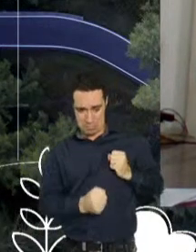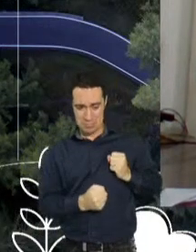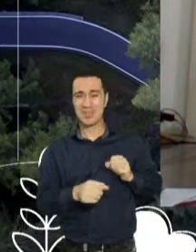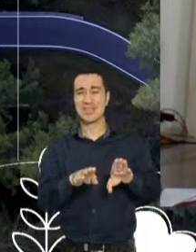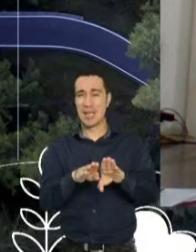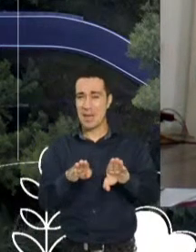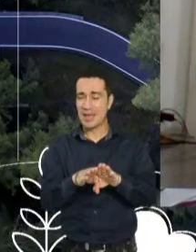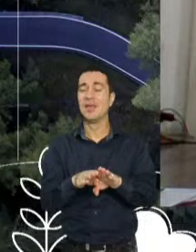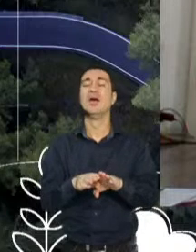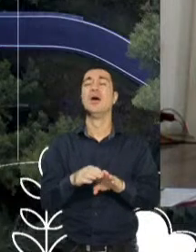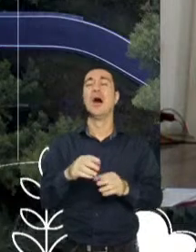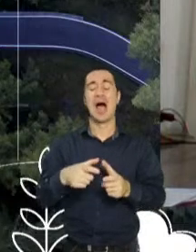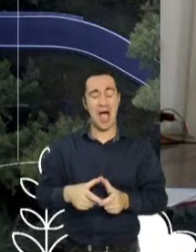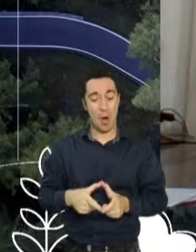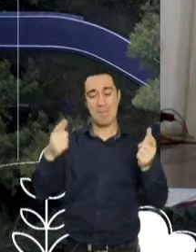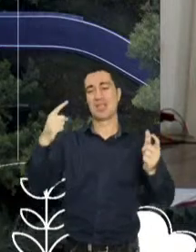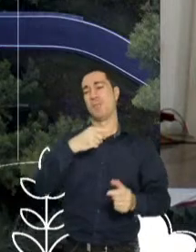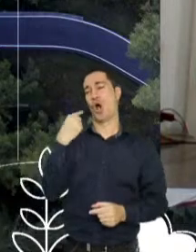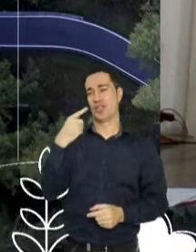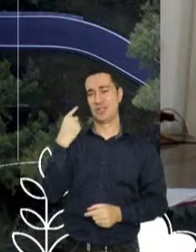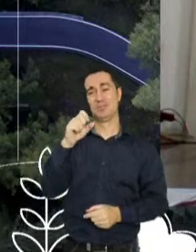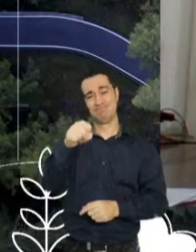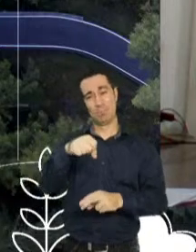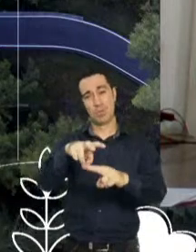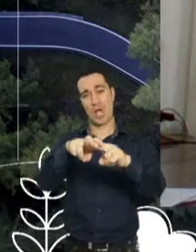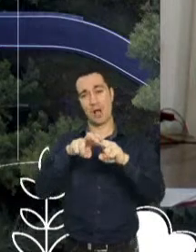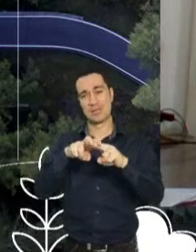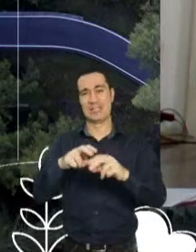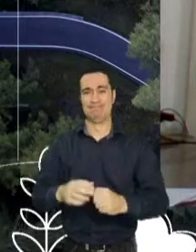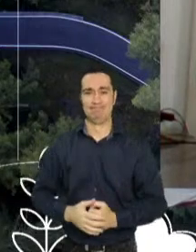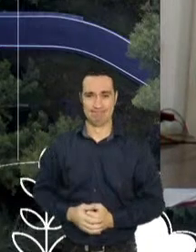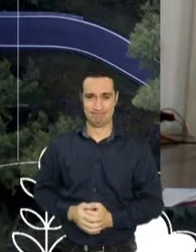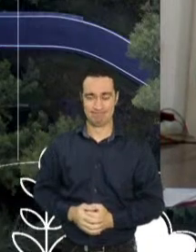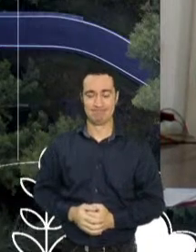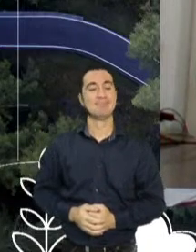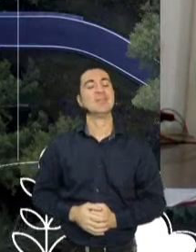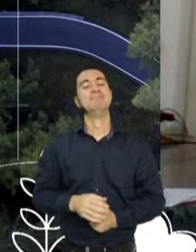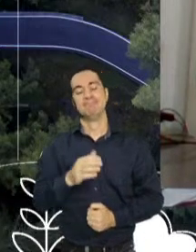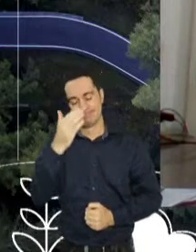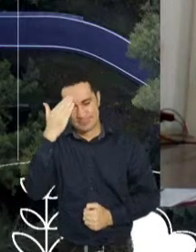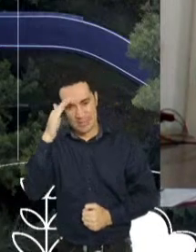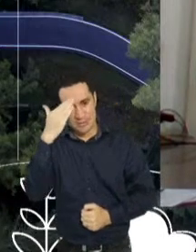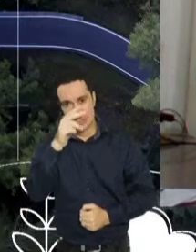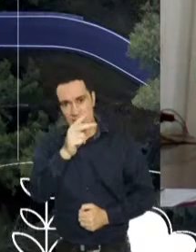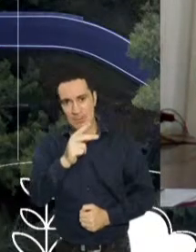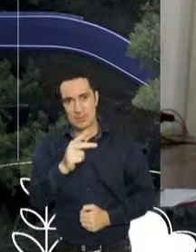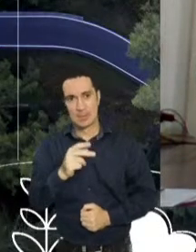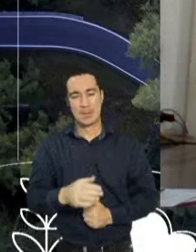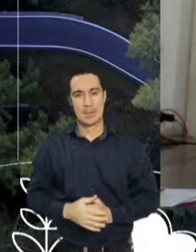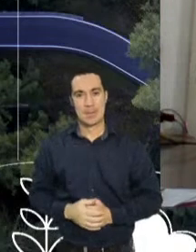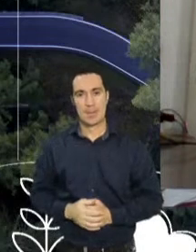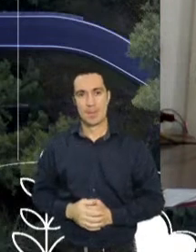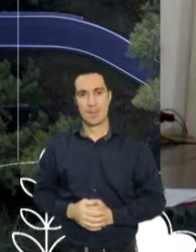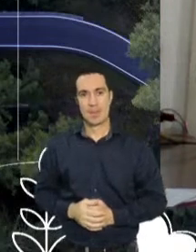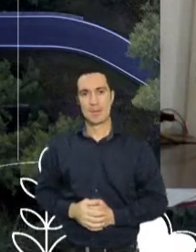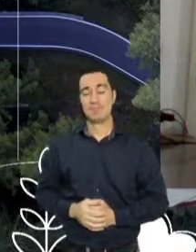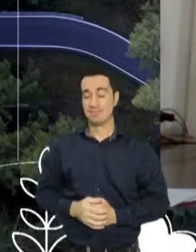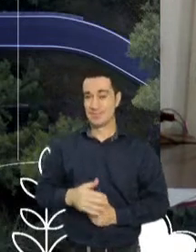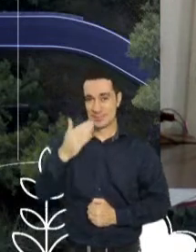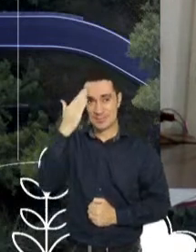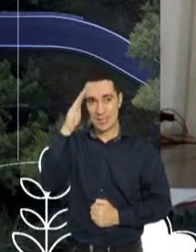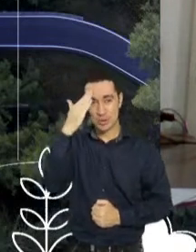perdão, mas também aumento de mortes no dia seguinte. Bom, Professor, o senhor então tem é isso que algum. eu ia colocar